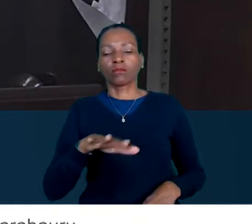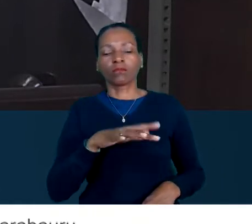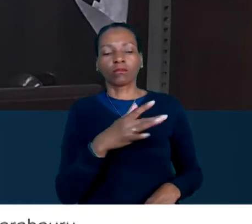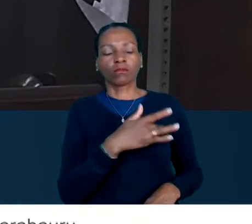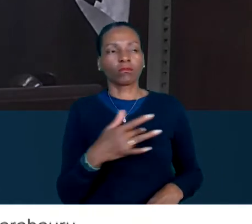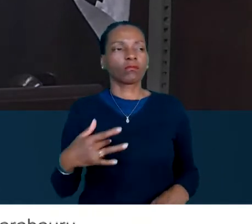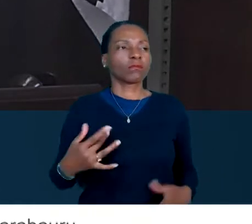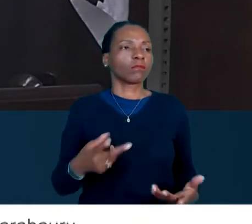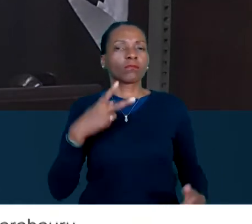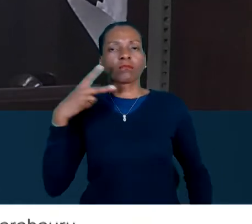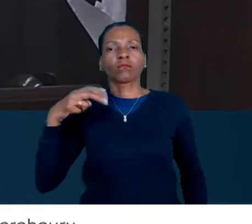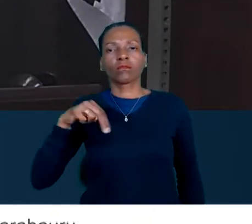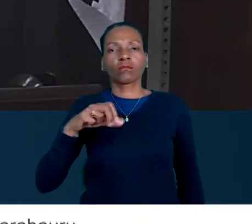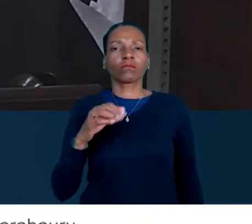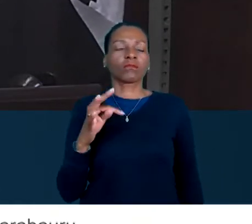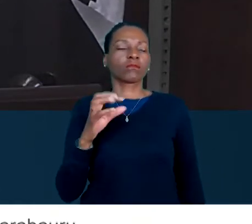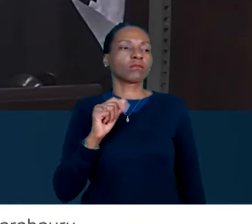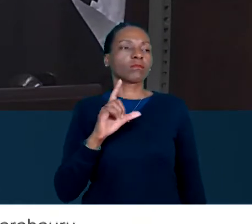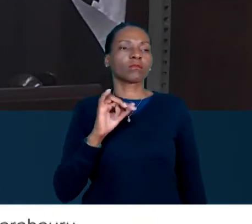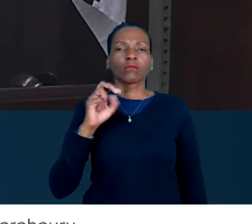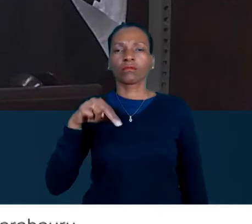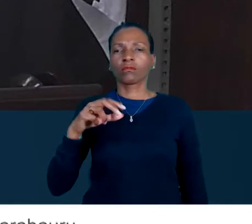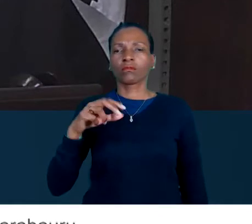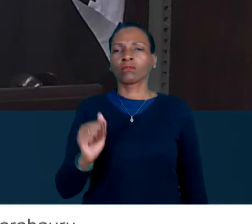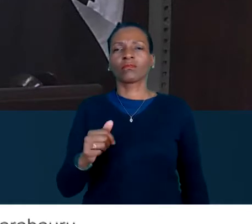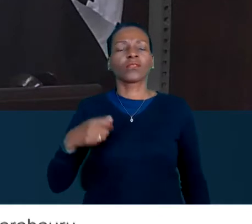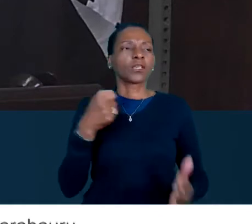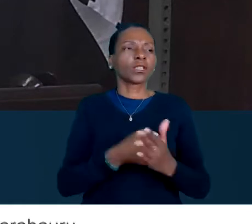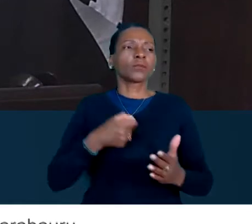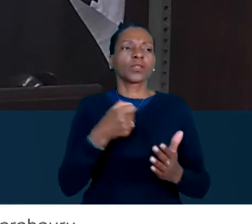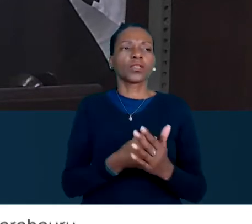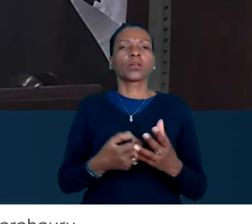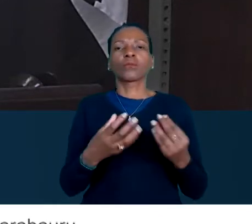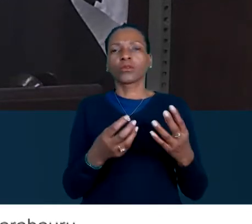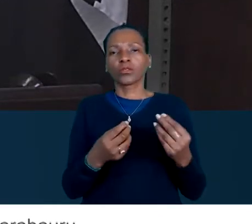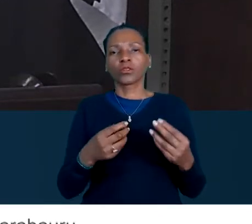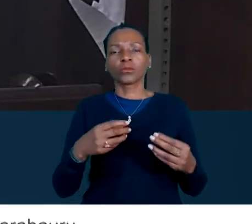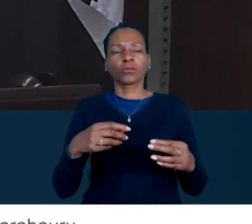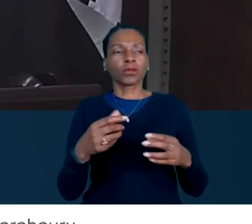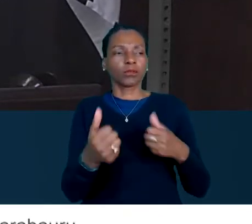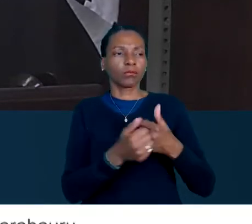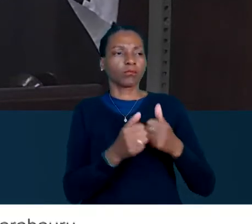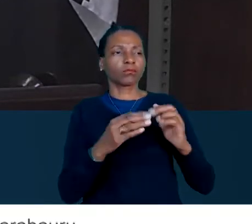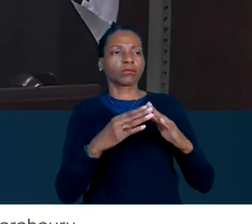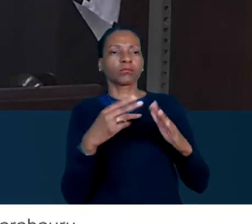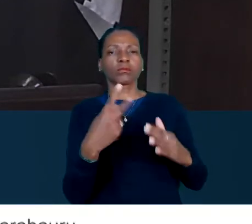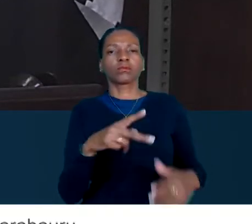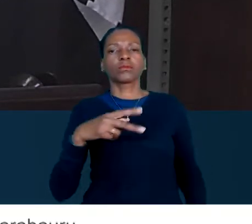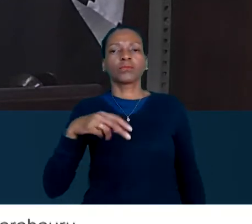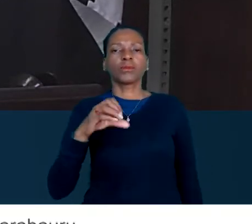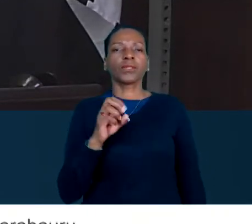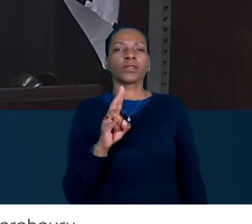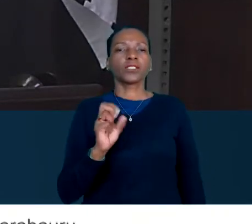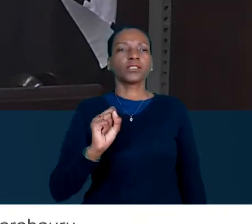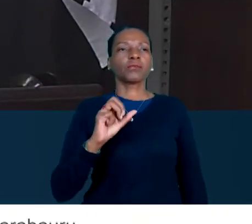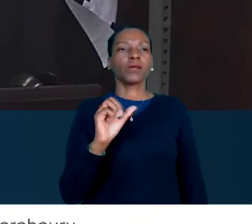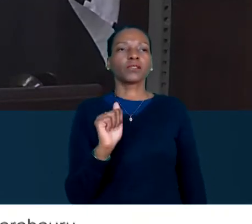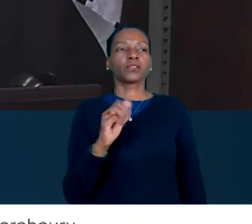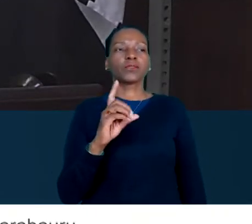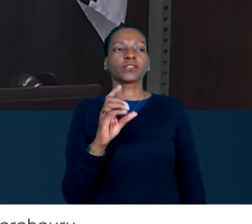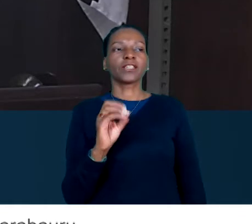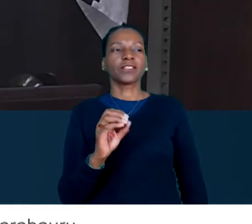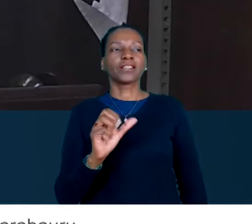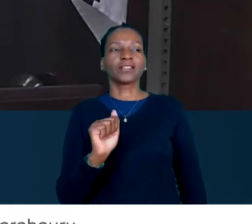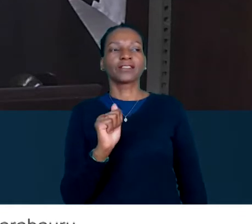pelo seu bairro na pousada a vereadora e as minc defende o direito das mulheres o mesmo a vereadora chiara o vereador